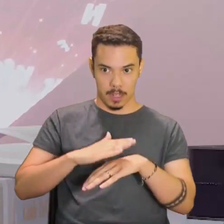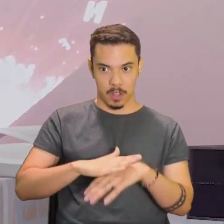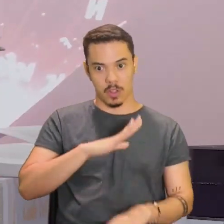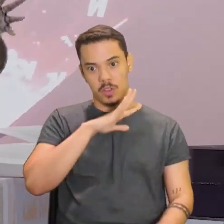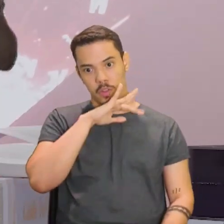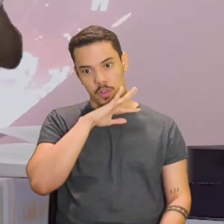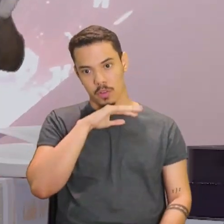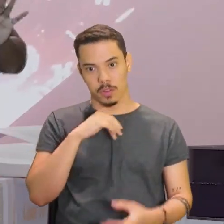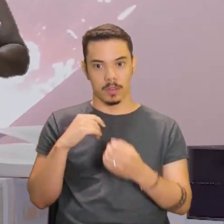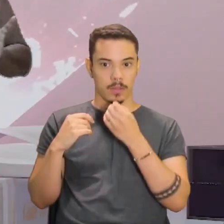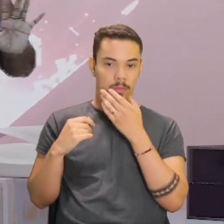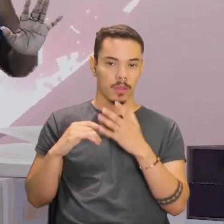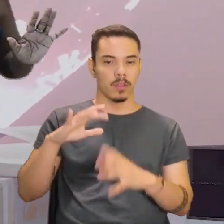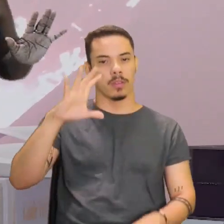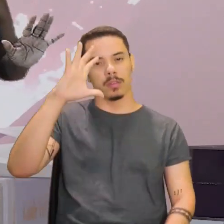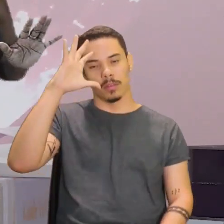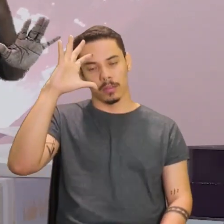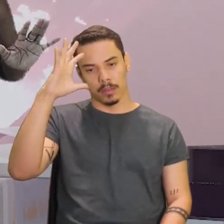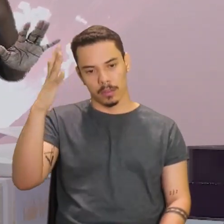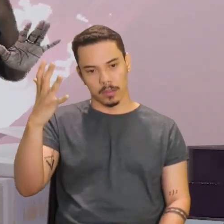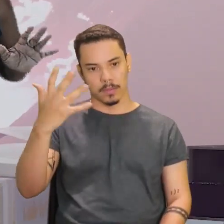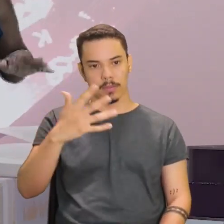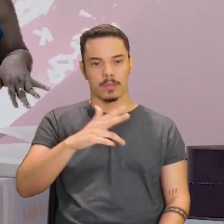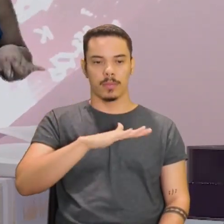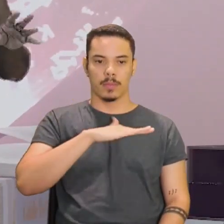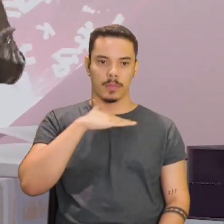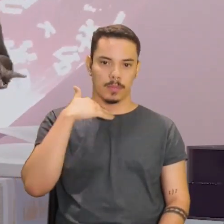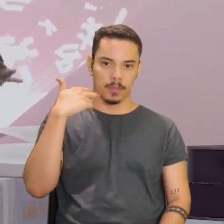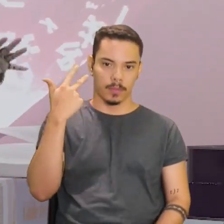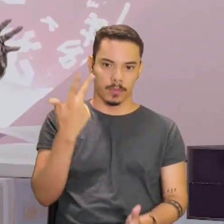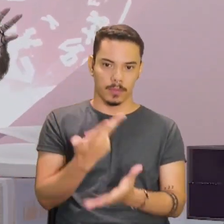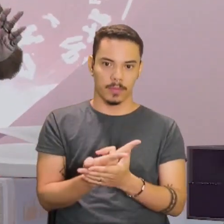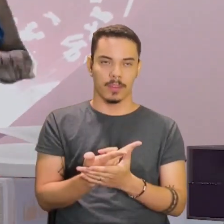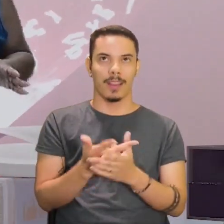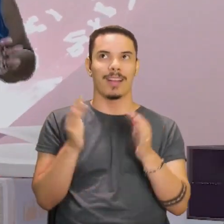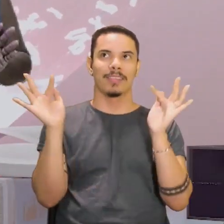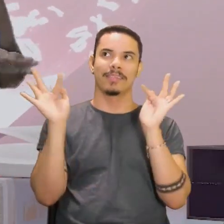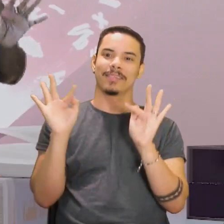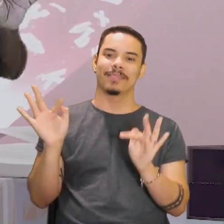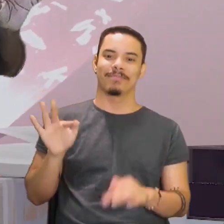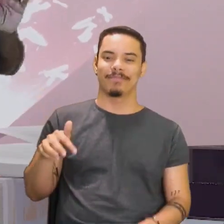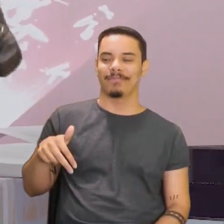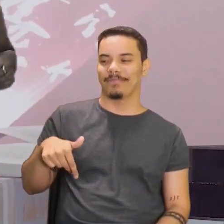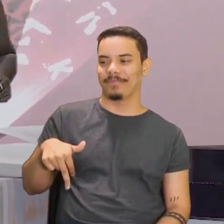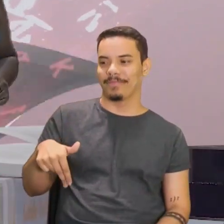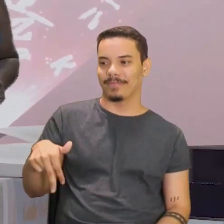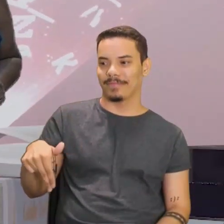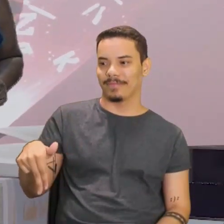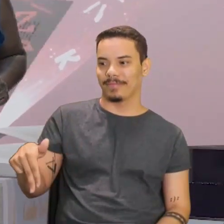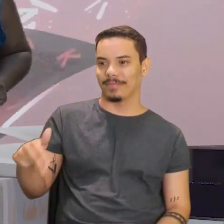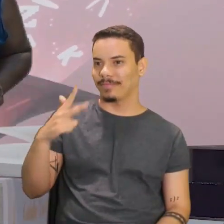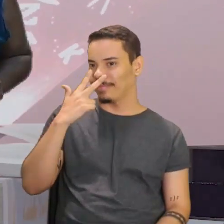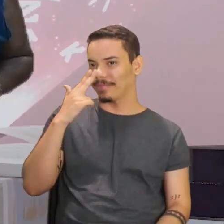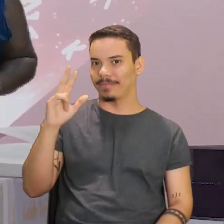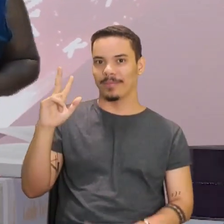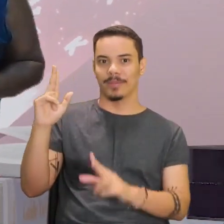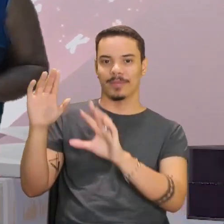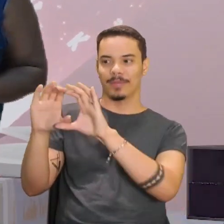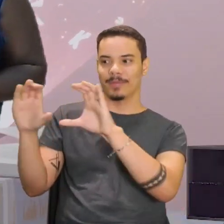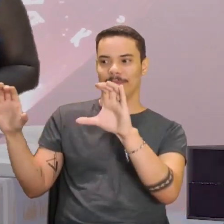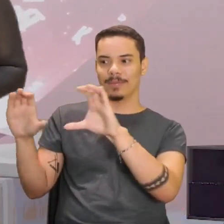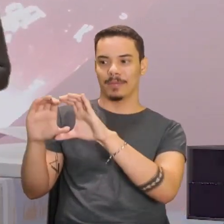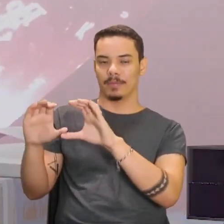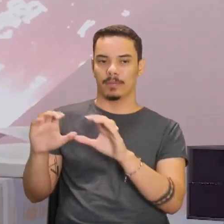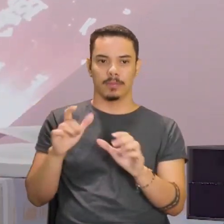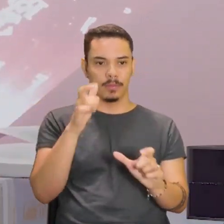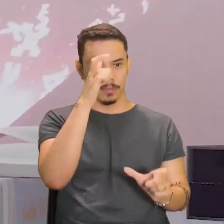vivos. Aí acontece alguma coisa, morre, aí lá vai todo feliz, caminhando lá para a barca do paraíso. Quer dizer que o cabra foi